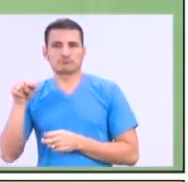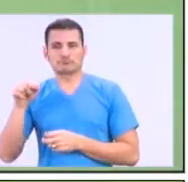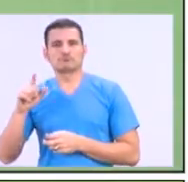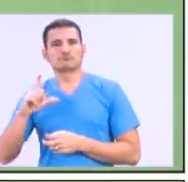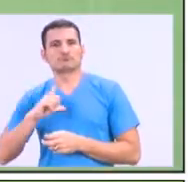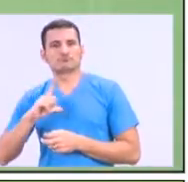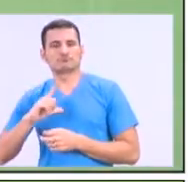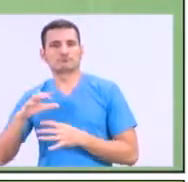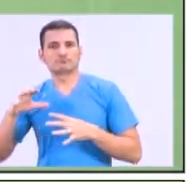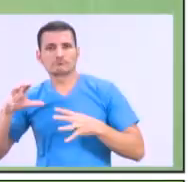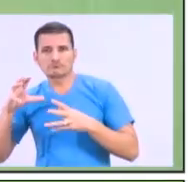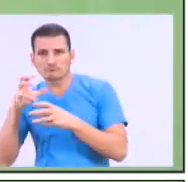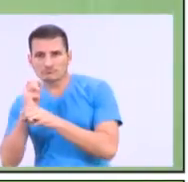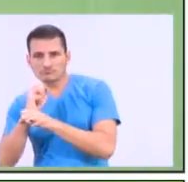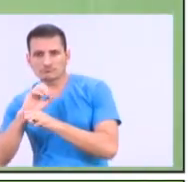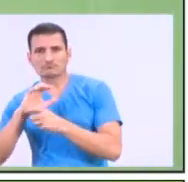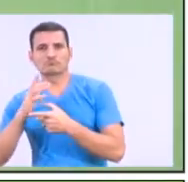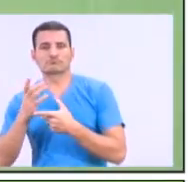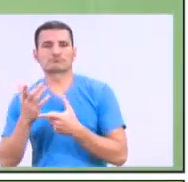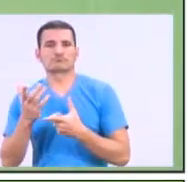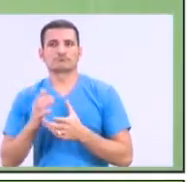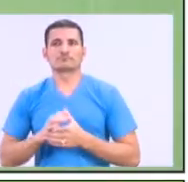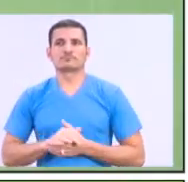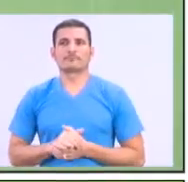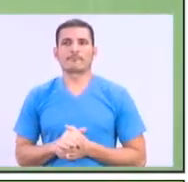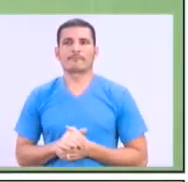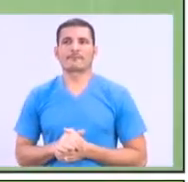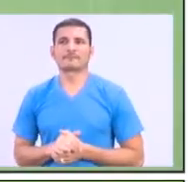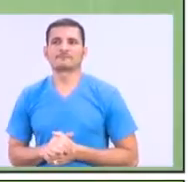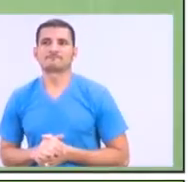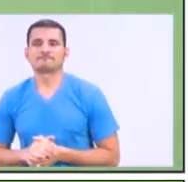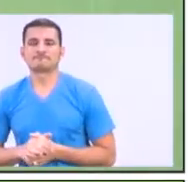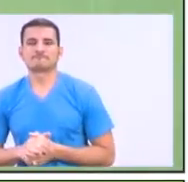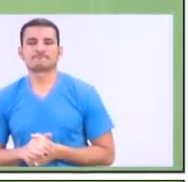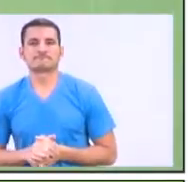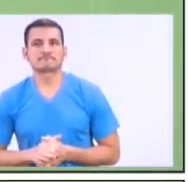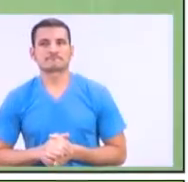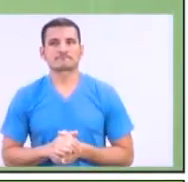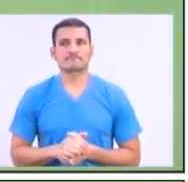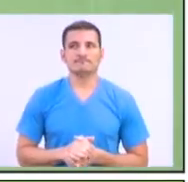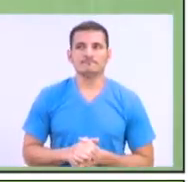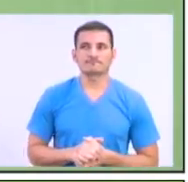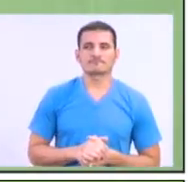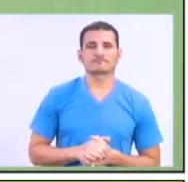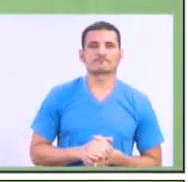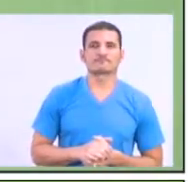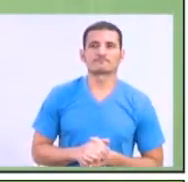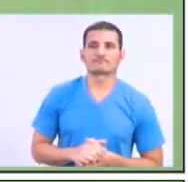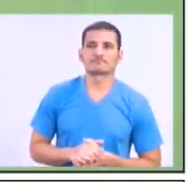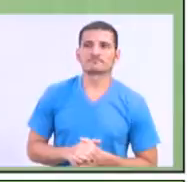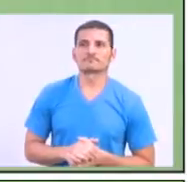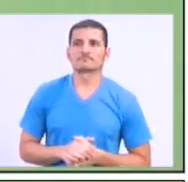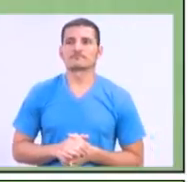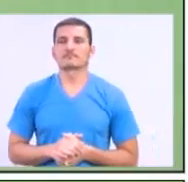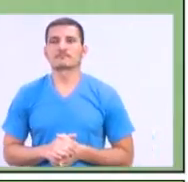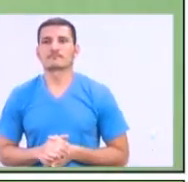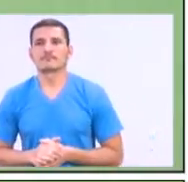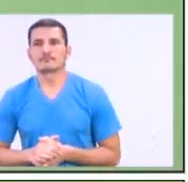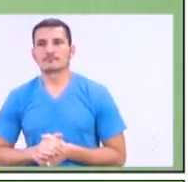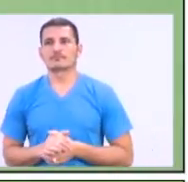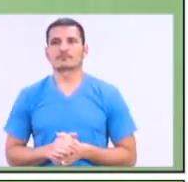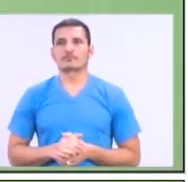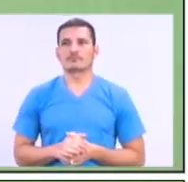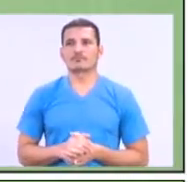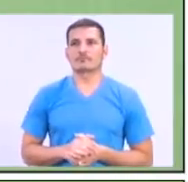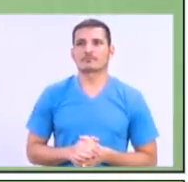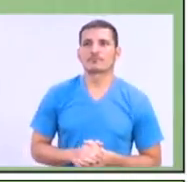algum processamento por trás. Na visão do usuário, não se existe processamento de informação. Né? Bom, esses